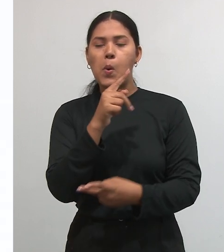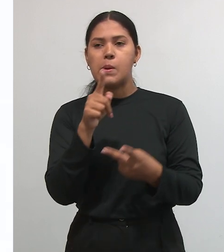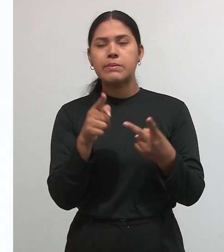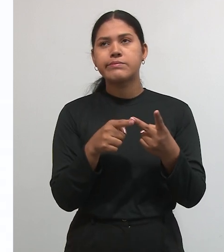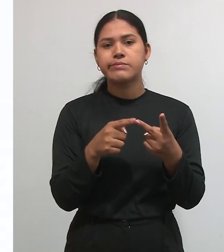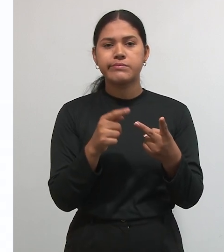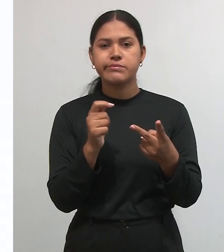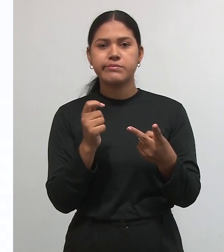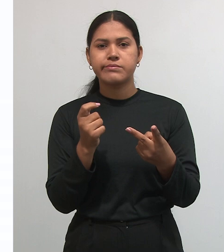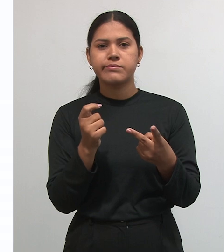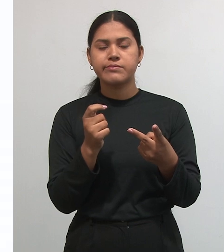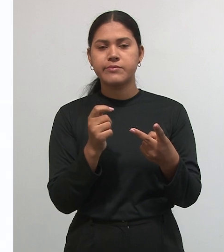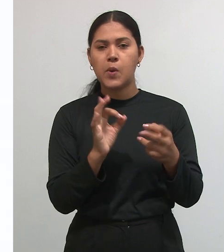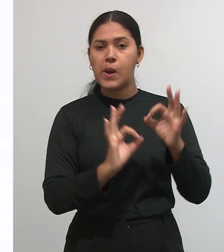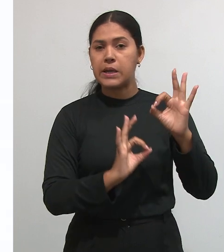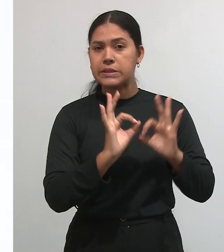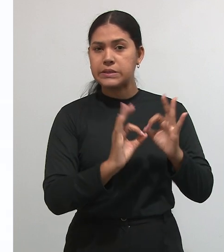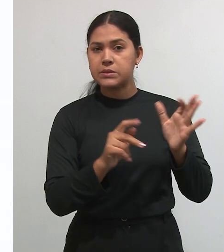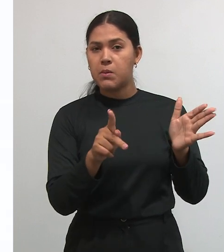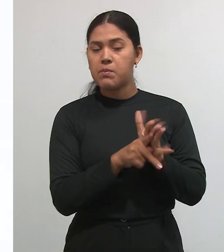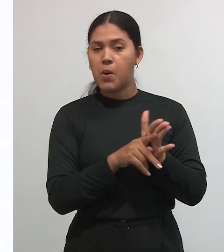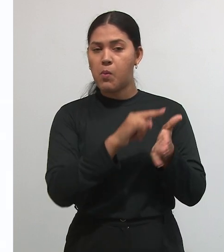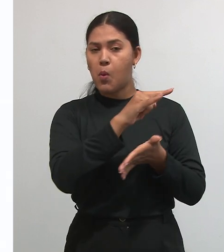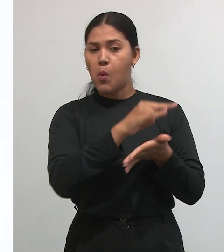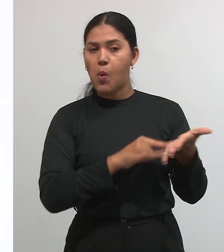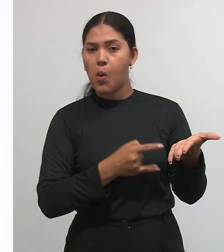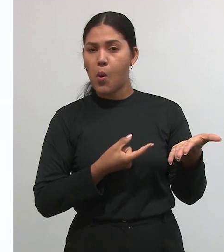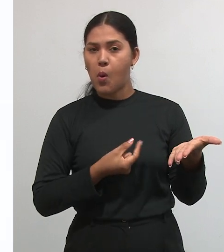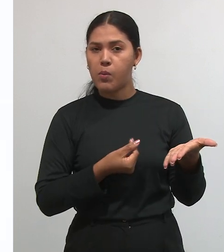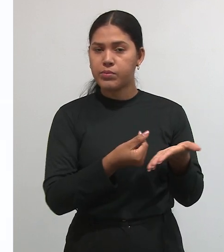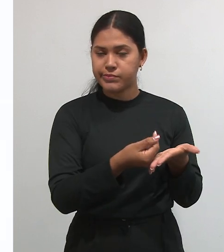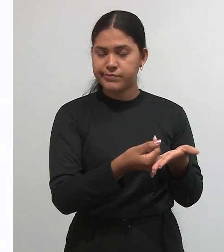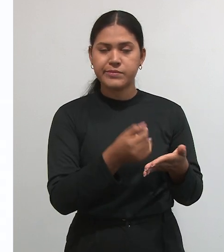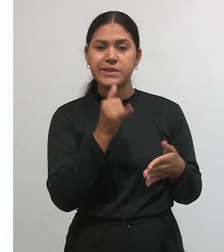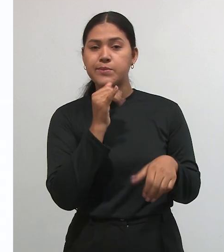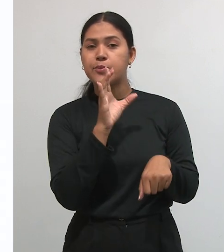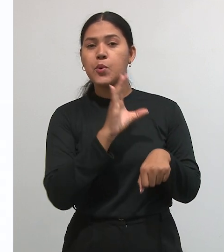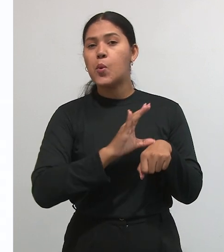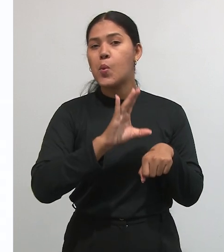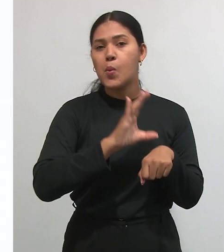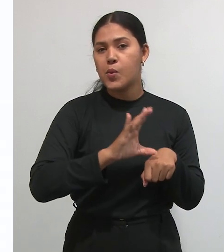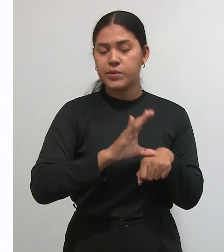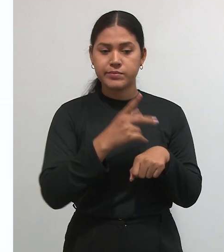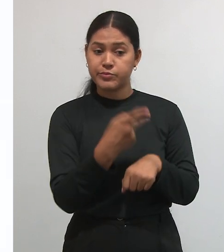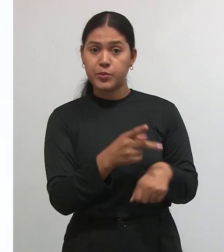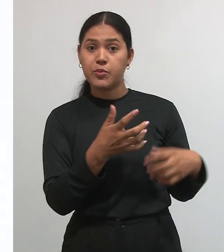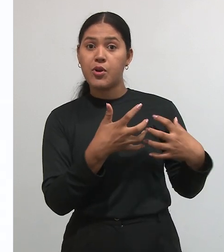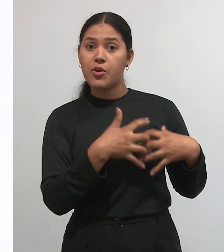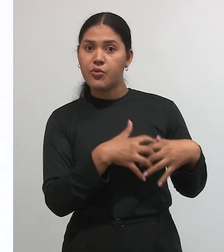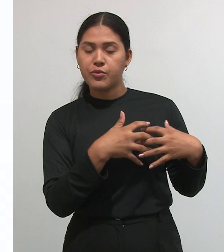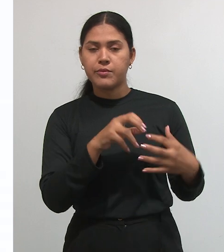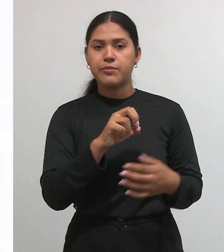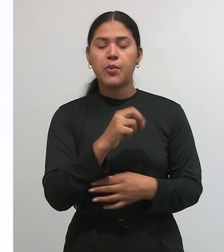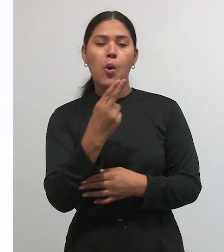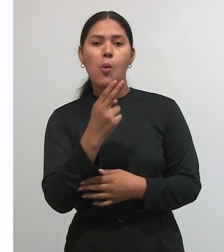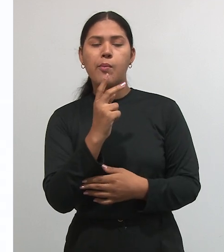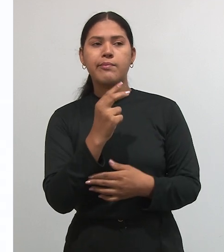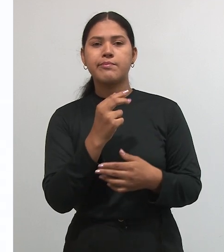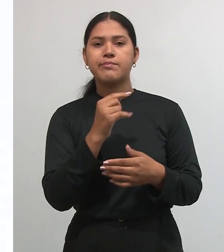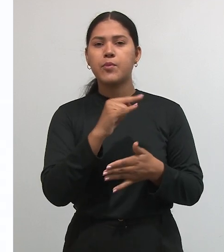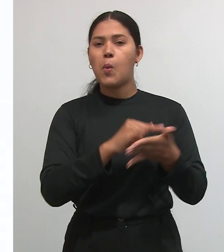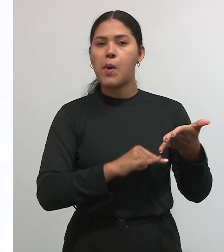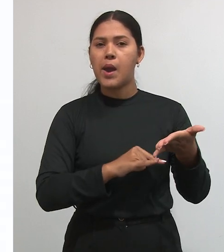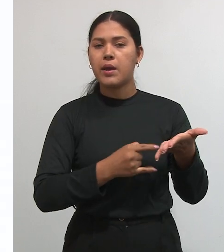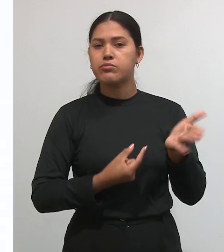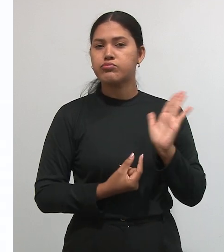fazendo uma licitação de um curso, um exemplo daqui, ou de uma compra